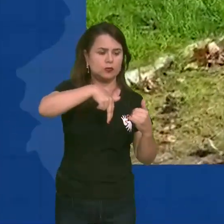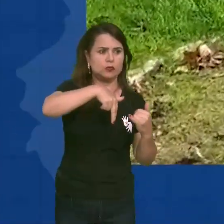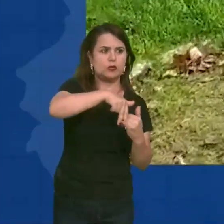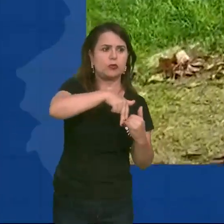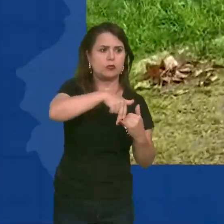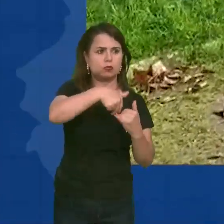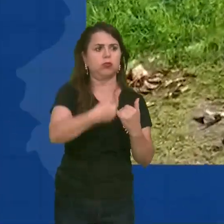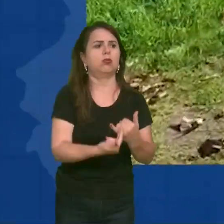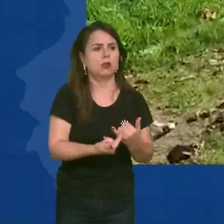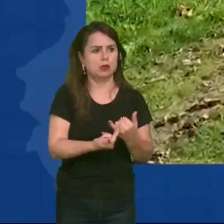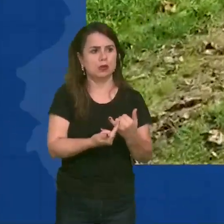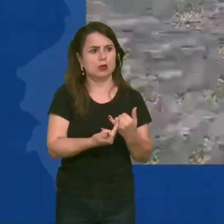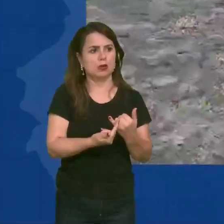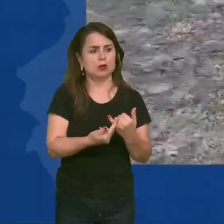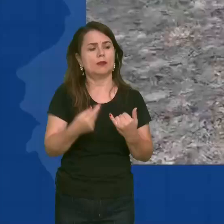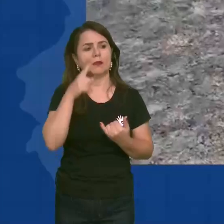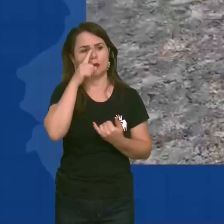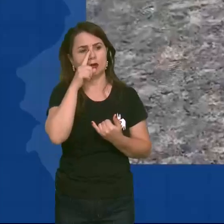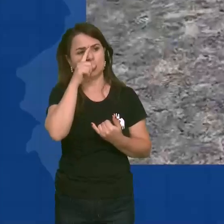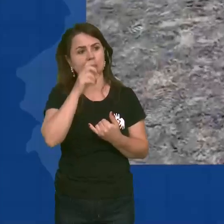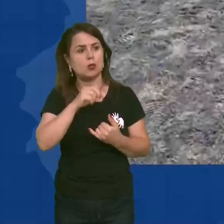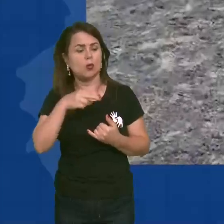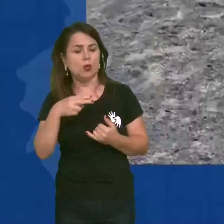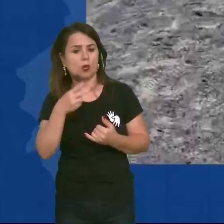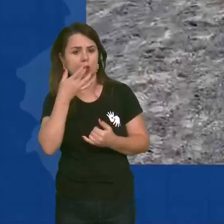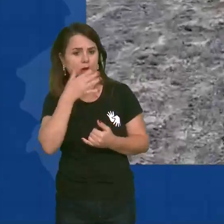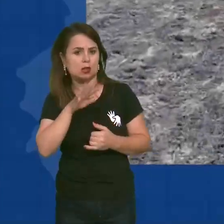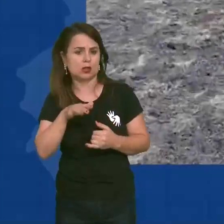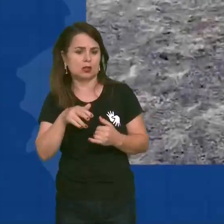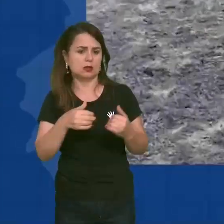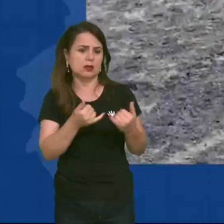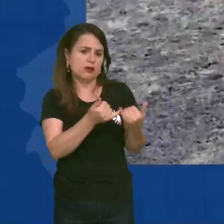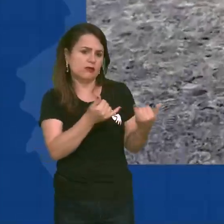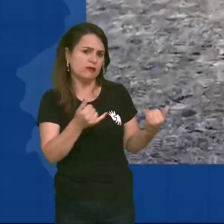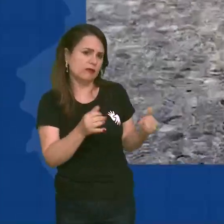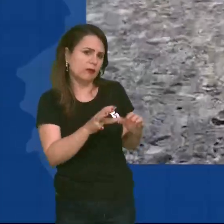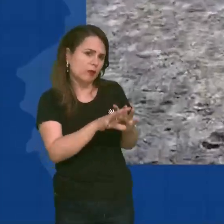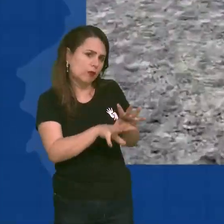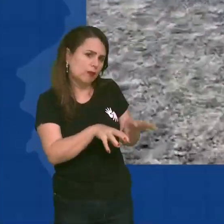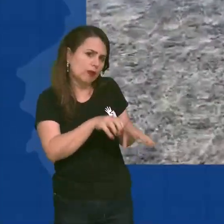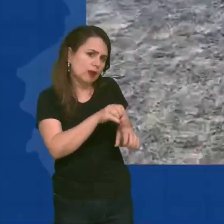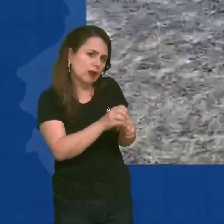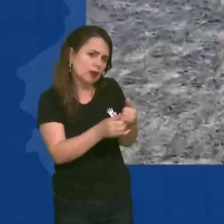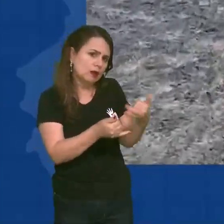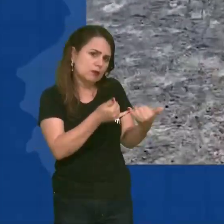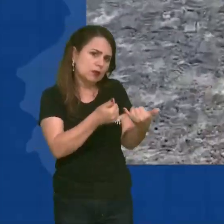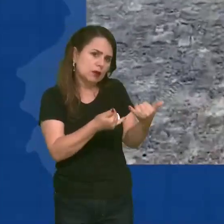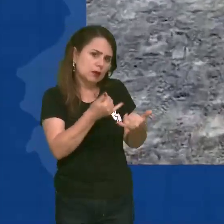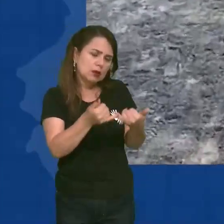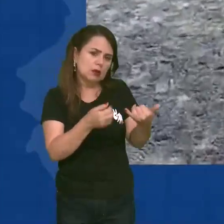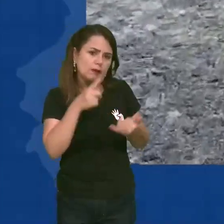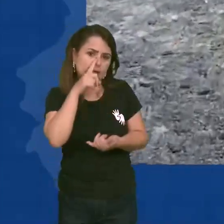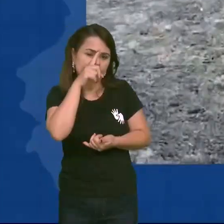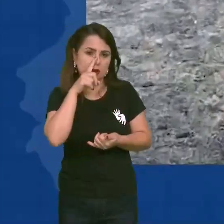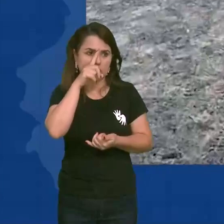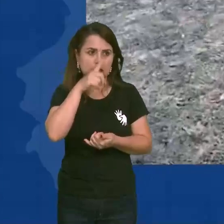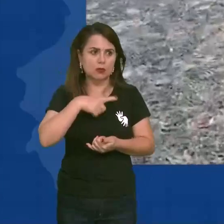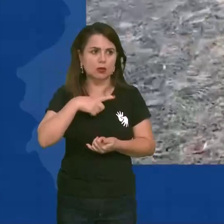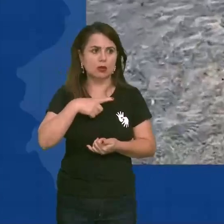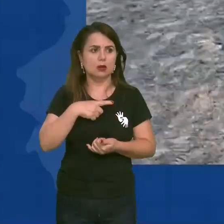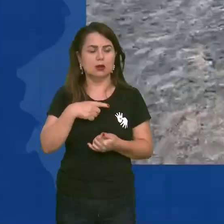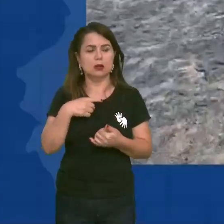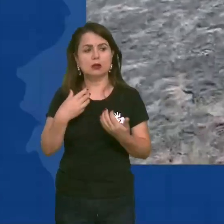fios que estão expostos né ou mexendo nesses fios então O perigo está ali evidente e os atletas